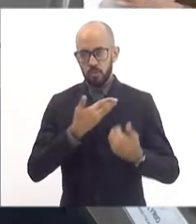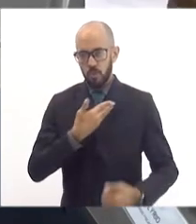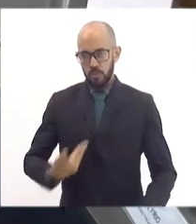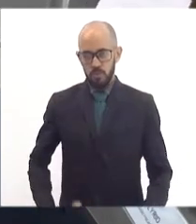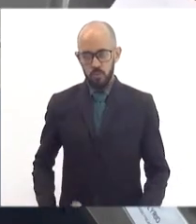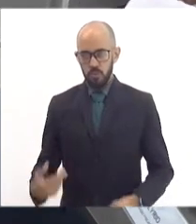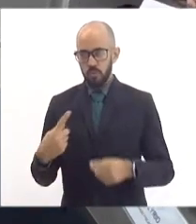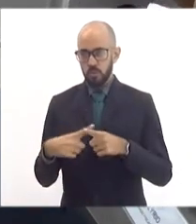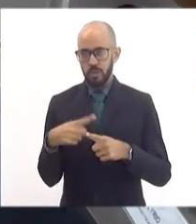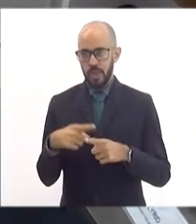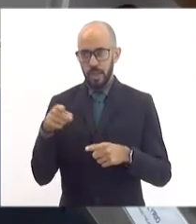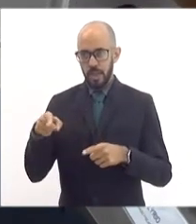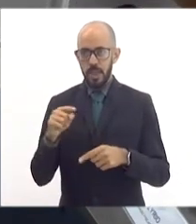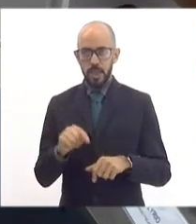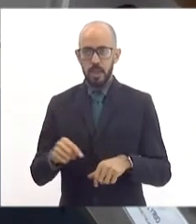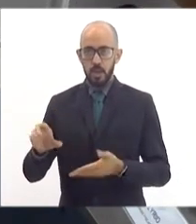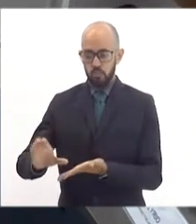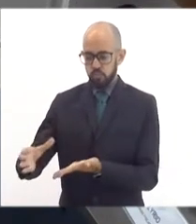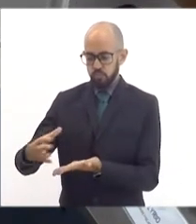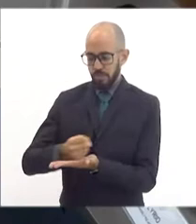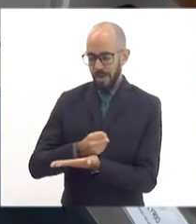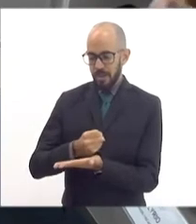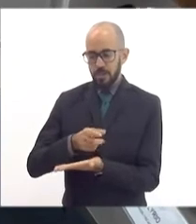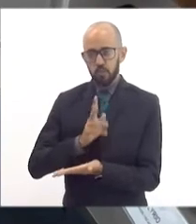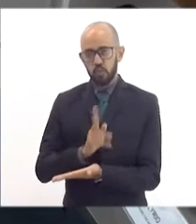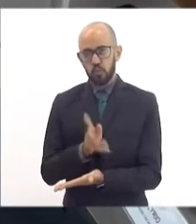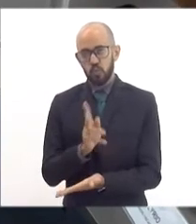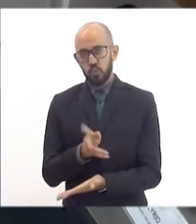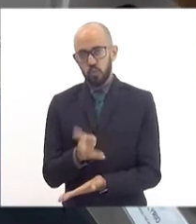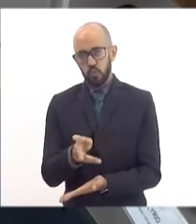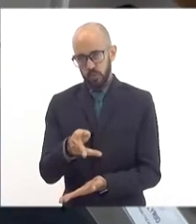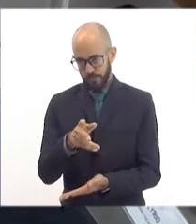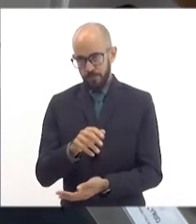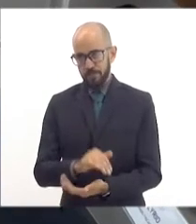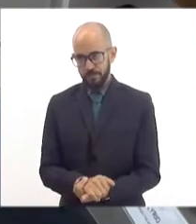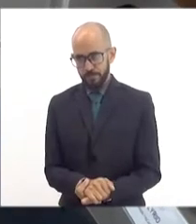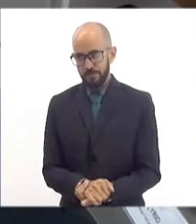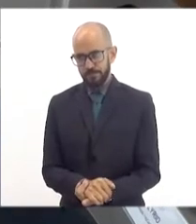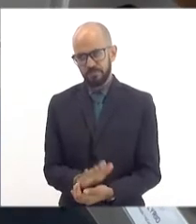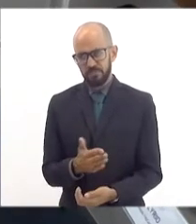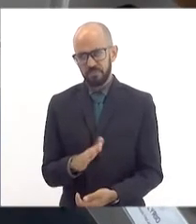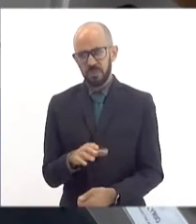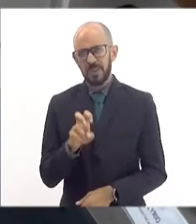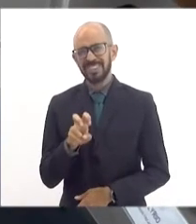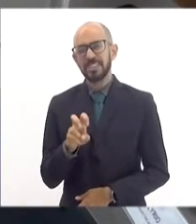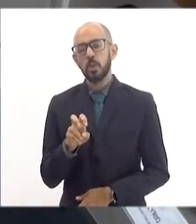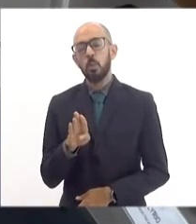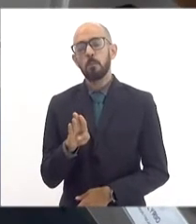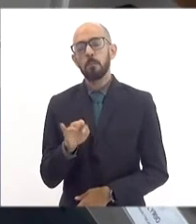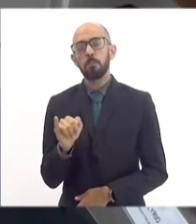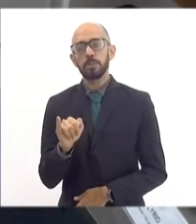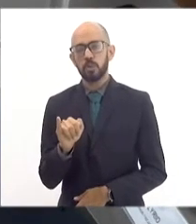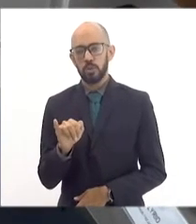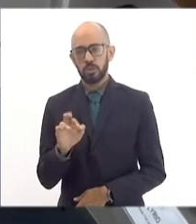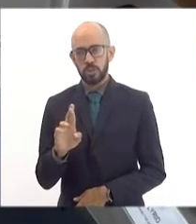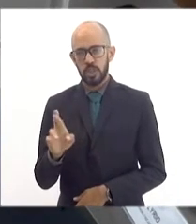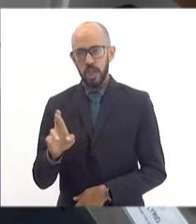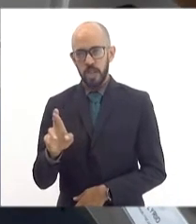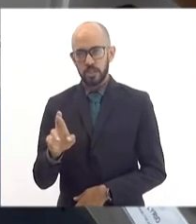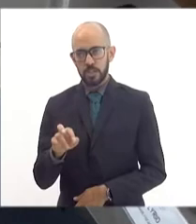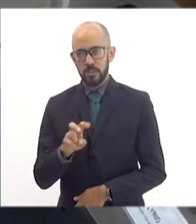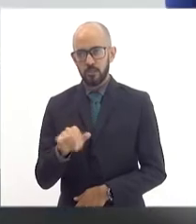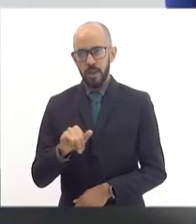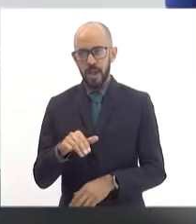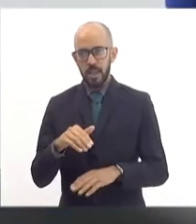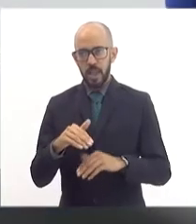Porque ele é uma receita estável, na ordem de 5 bilhões. E vai aumentar